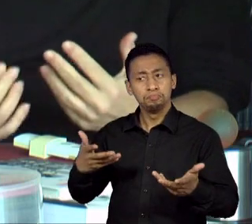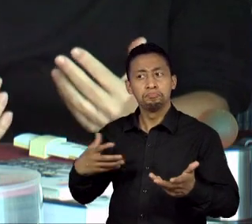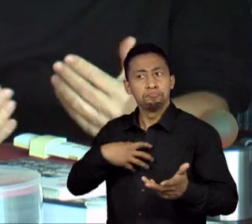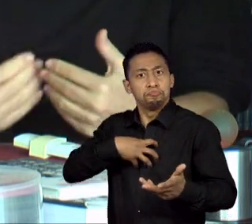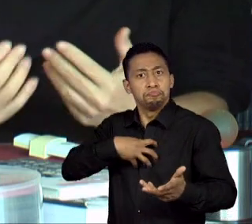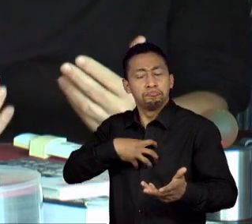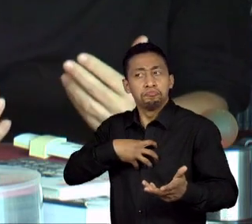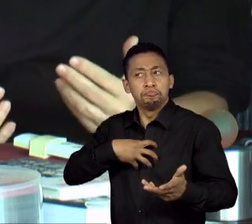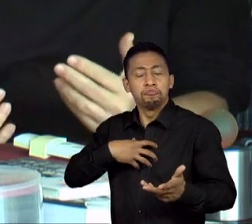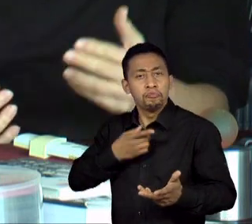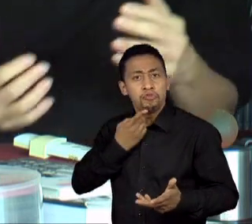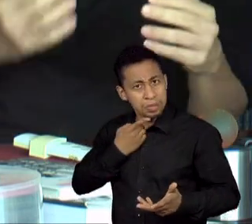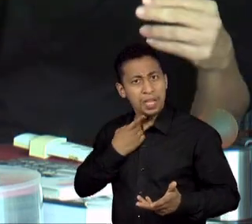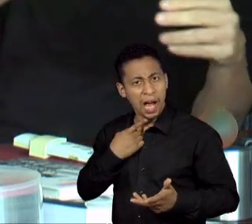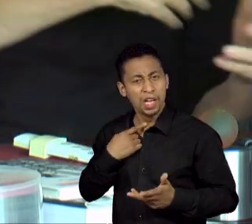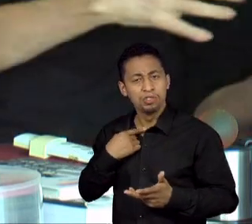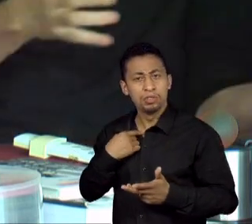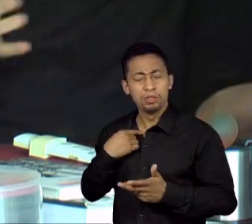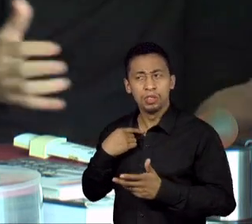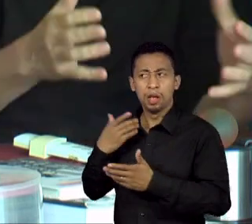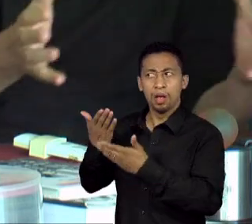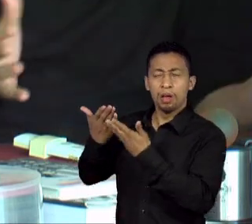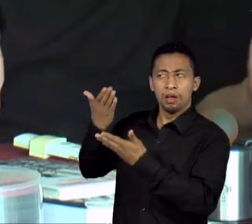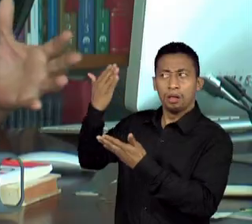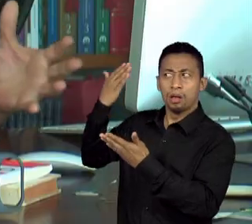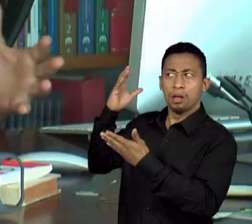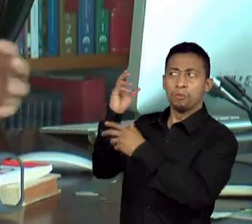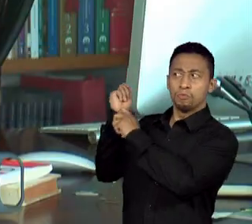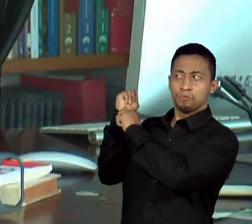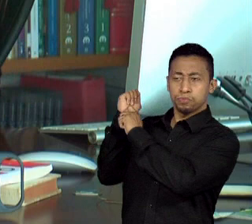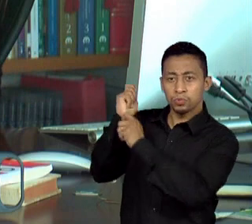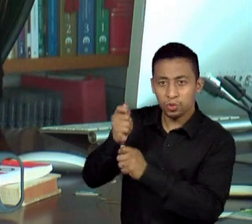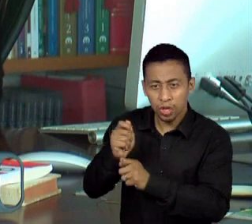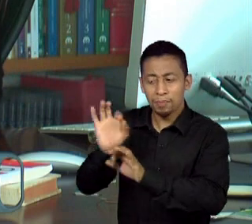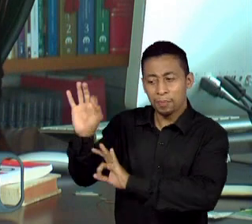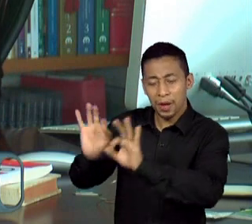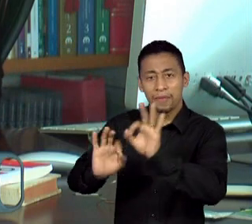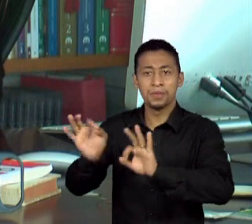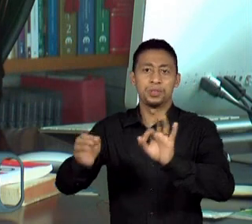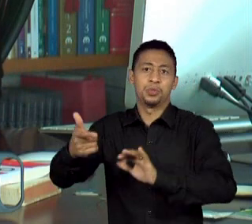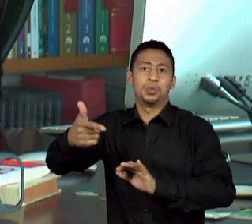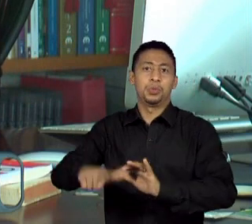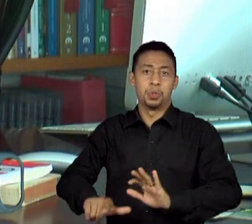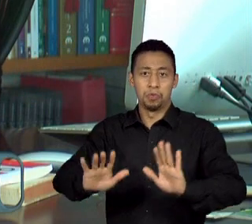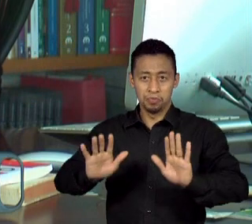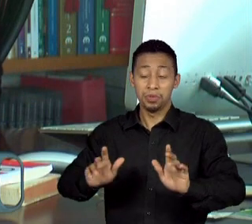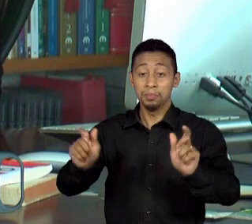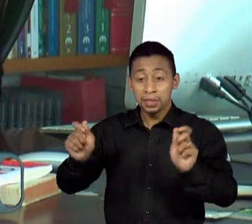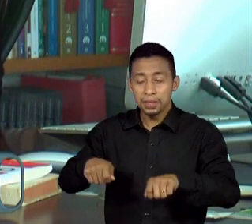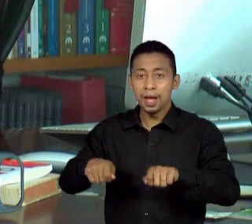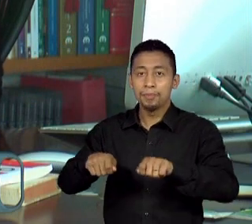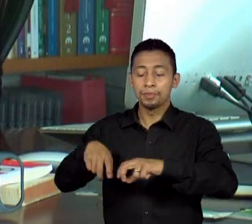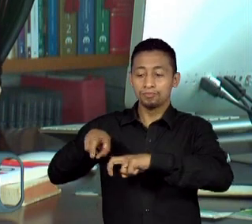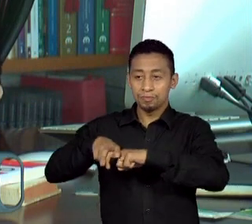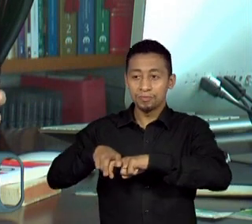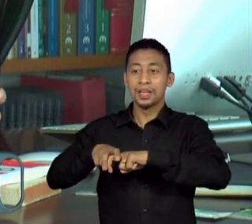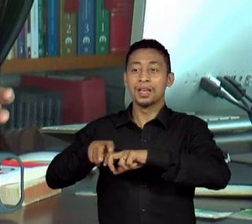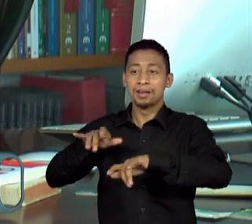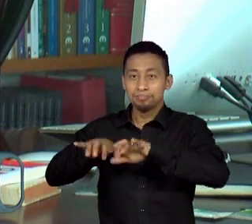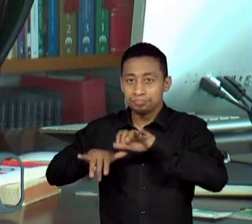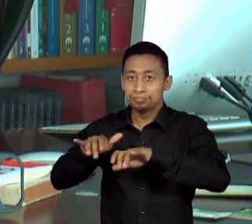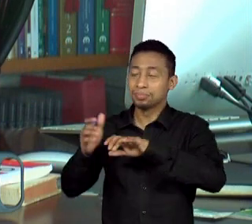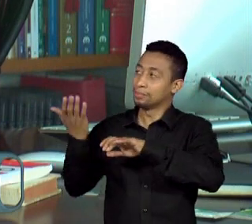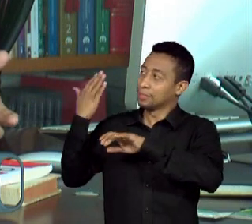uma agonia constante da gente sentar nesses lugares onde nós estamos agora para trabalhar, para escrever o nosso trabalho do dia a dia, enquanto